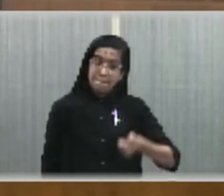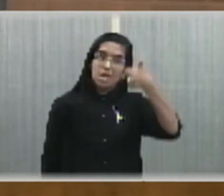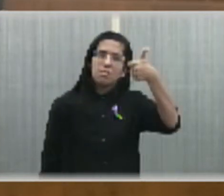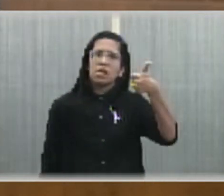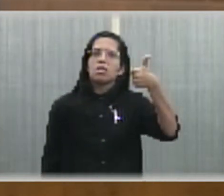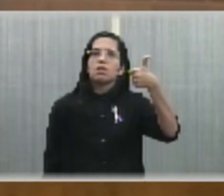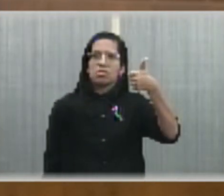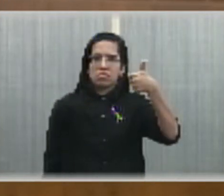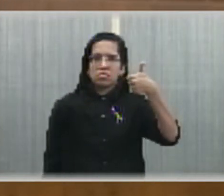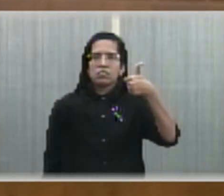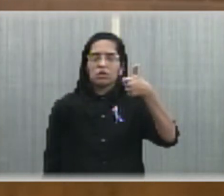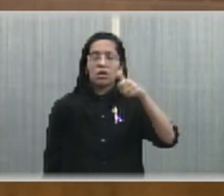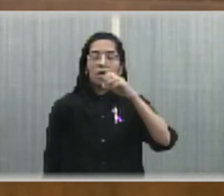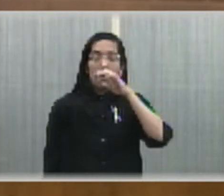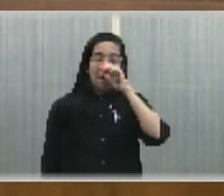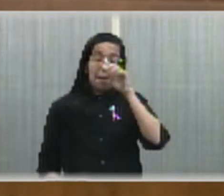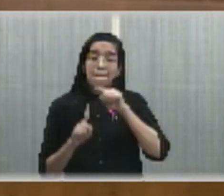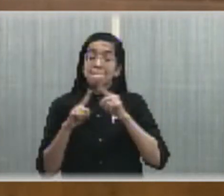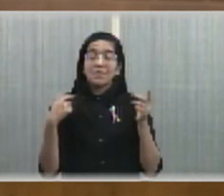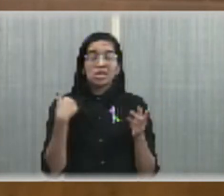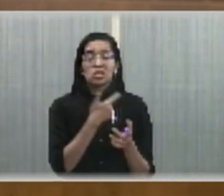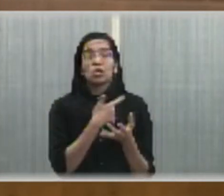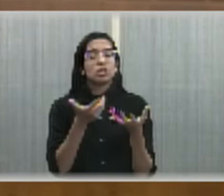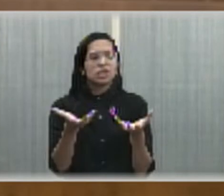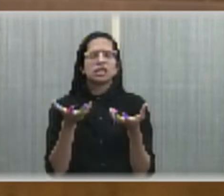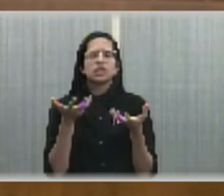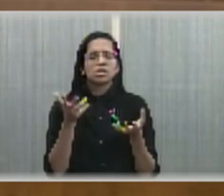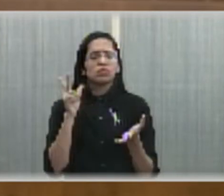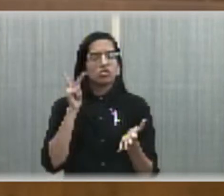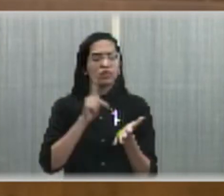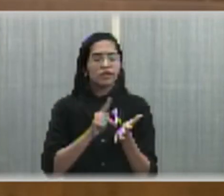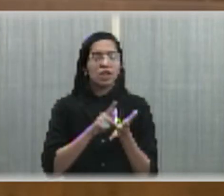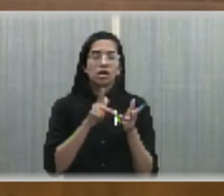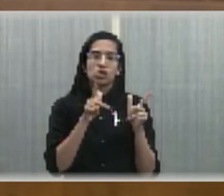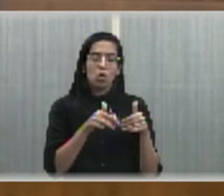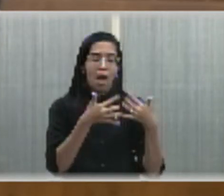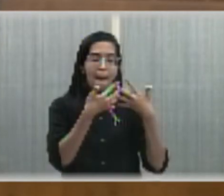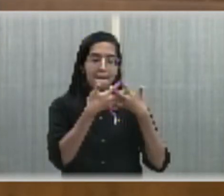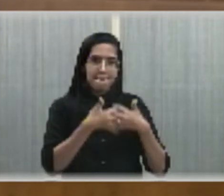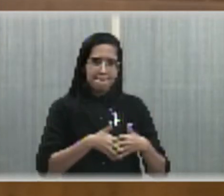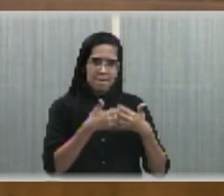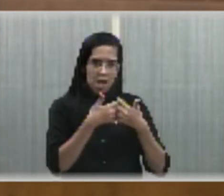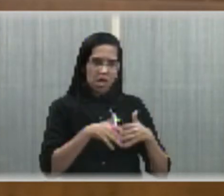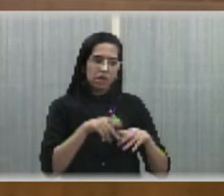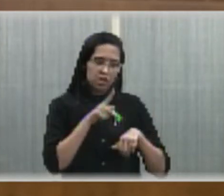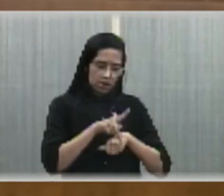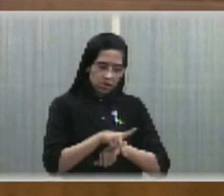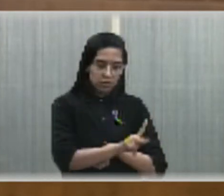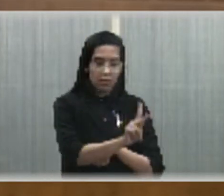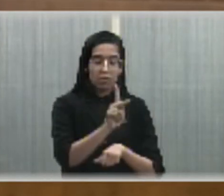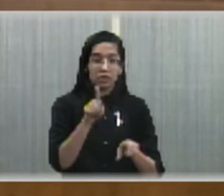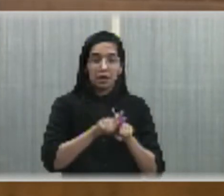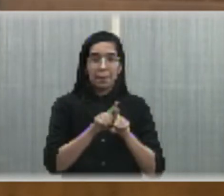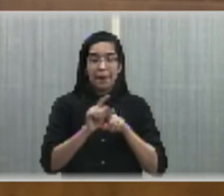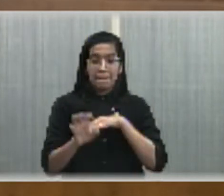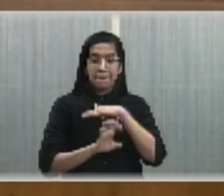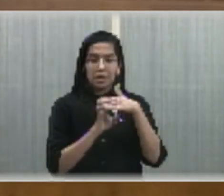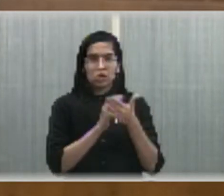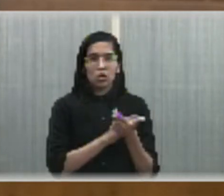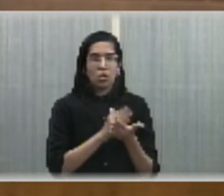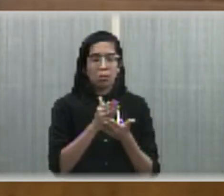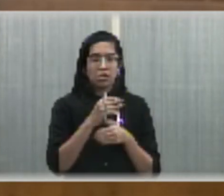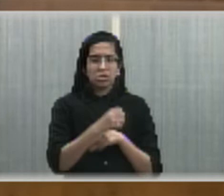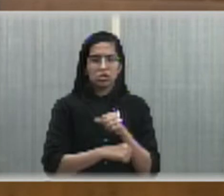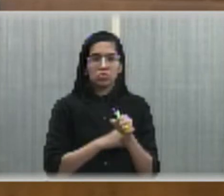também de Porto Alegre era que chegasse, juntamente com as máquinas do asfalto, a empresa que, no começo do ano, o